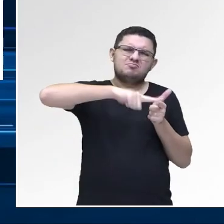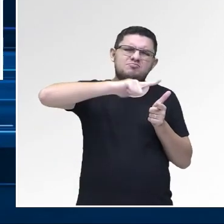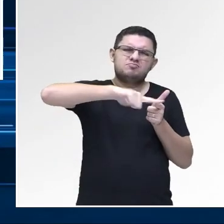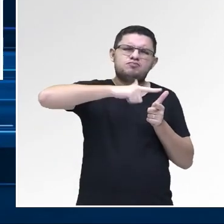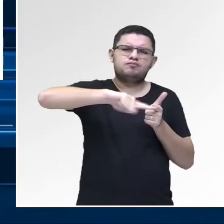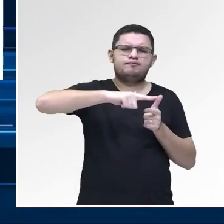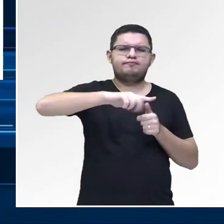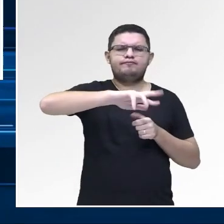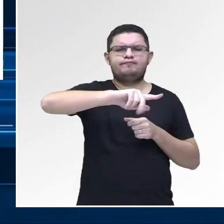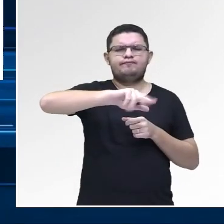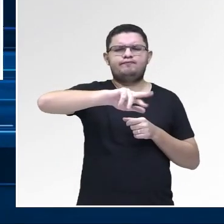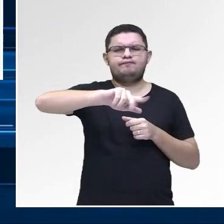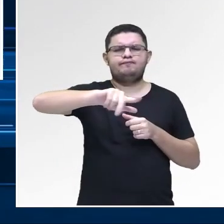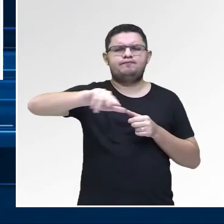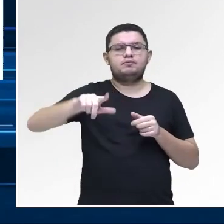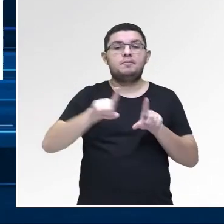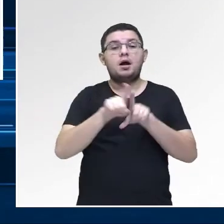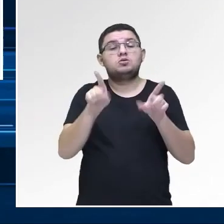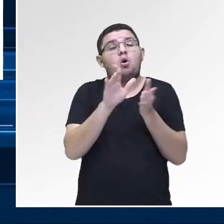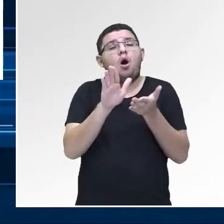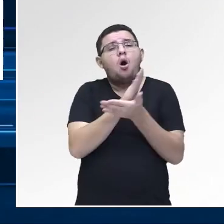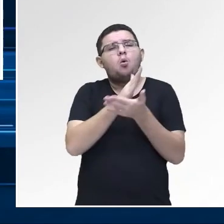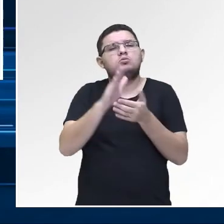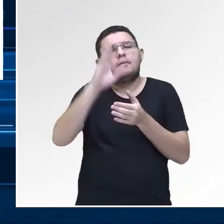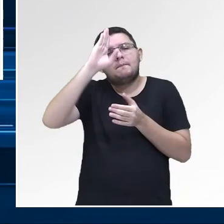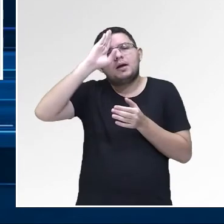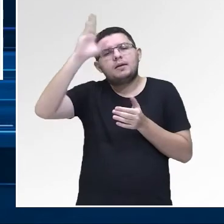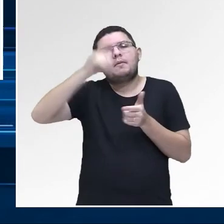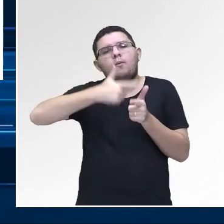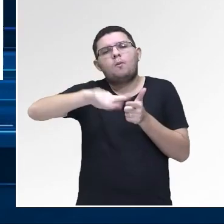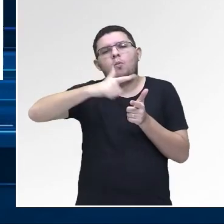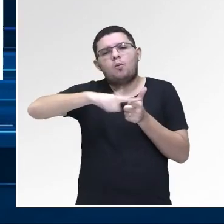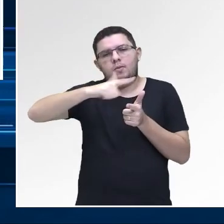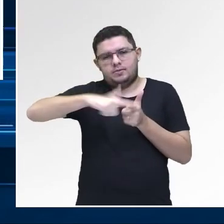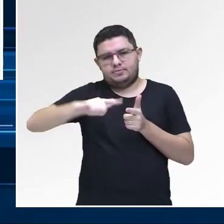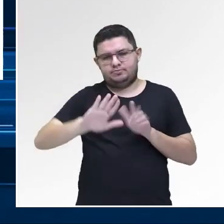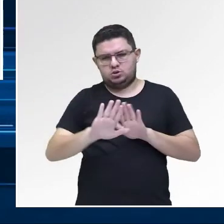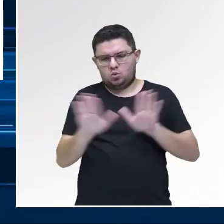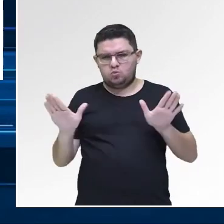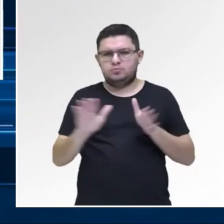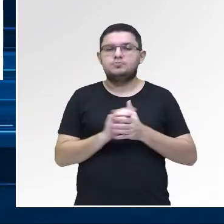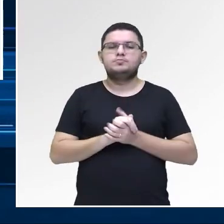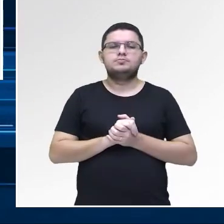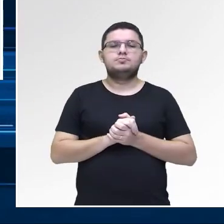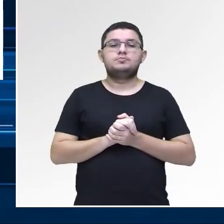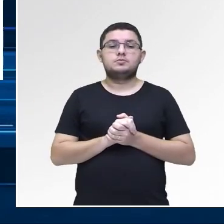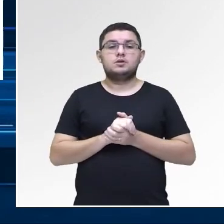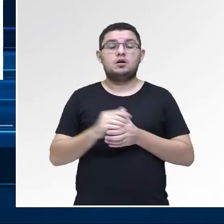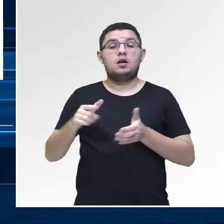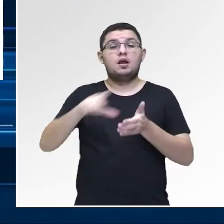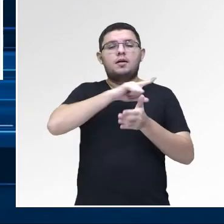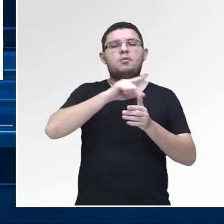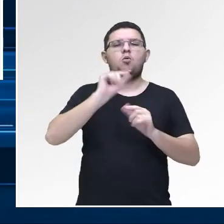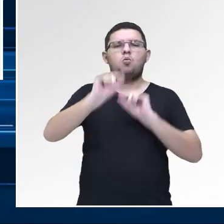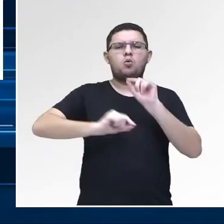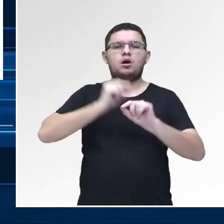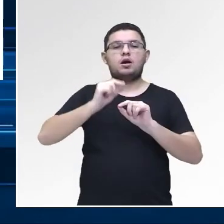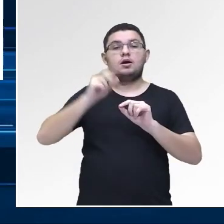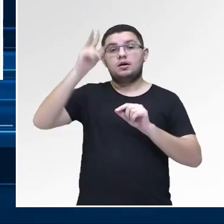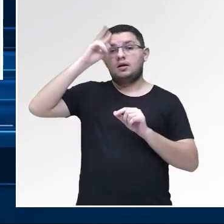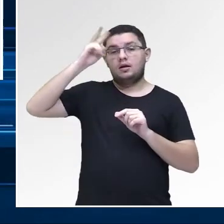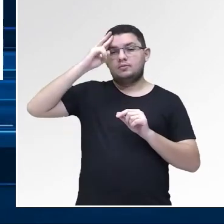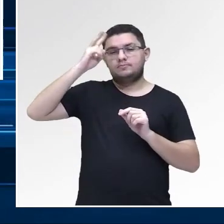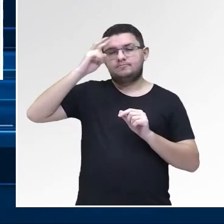urbanos, mas nós estamos citando os principais, ok? No início da aula eu falei para vocês que o processo de